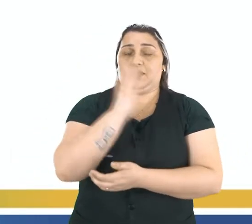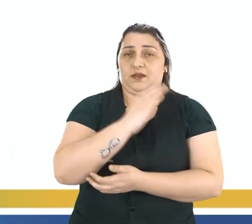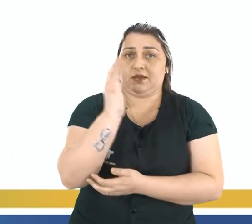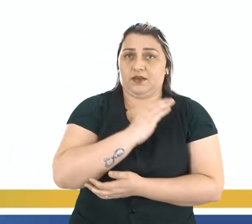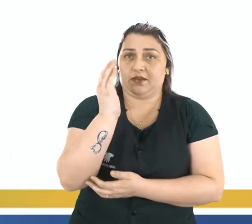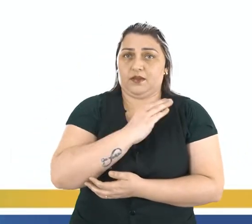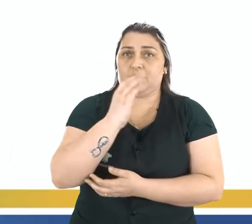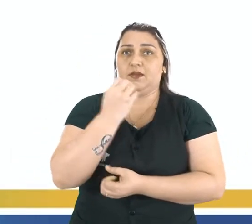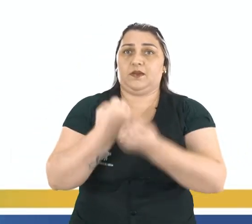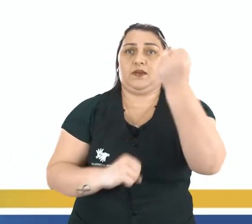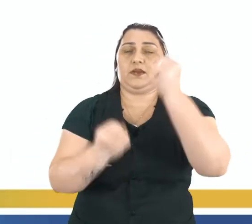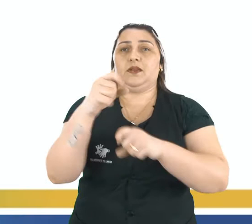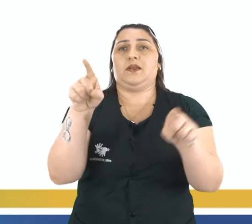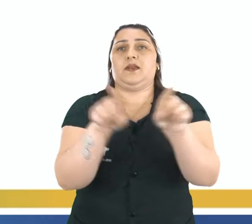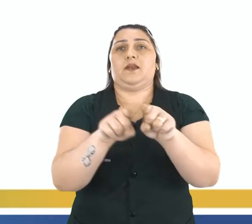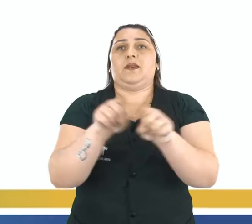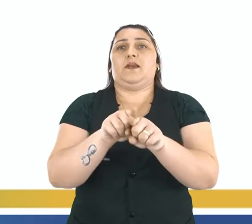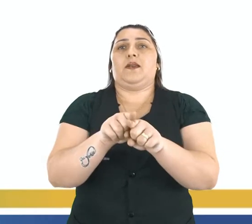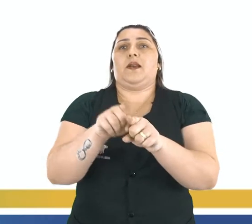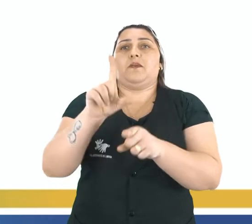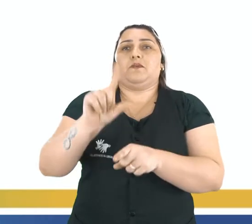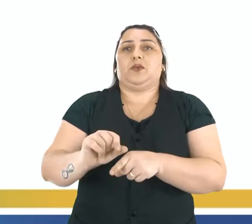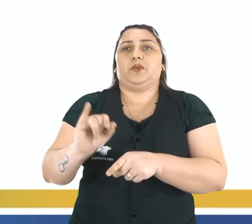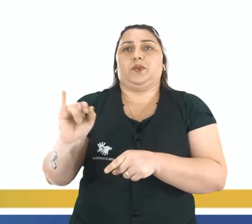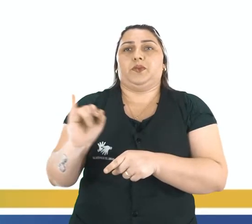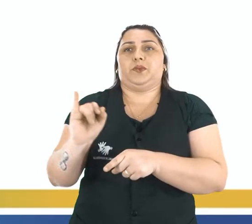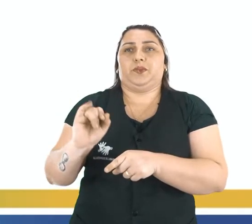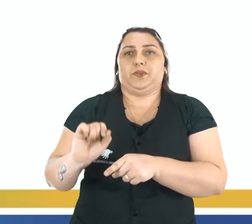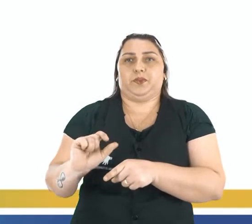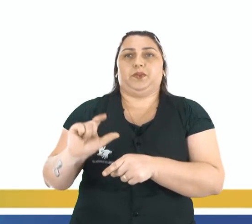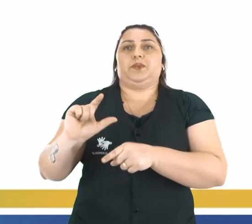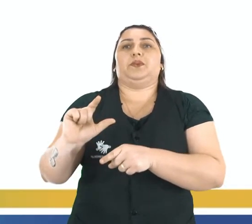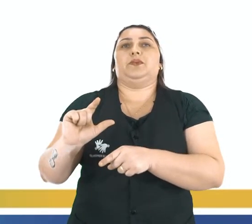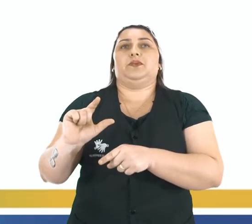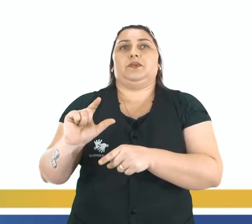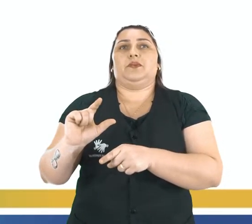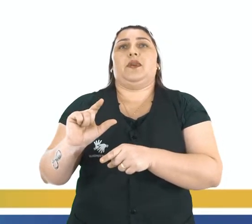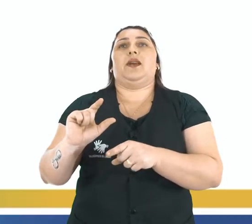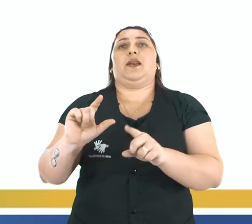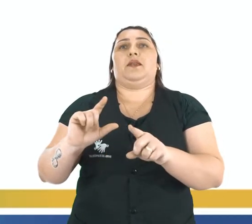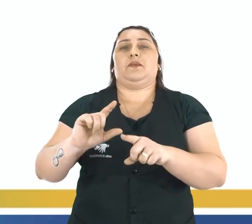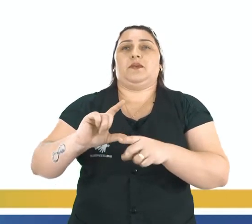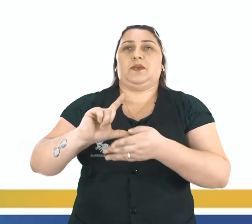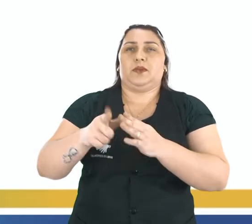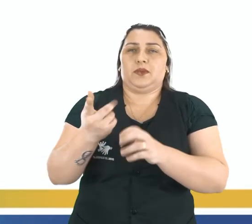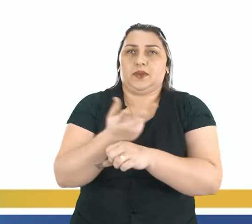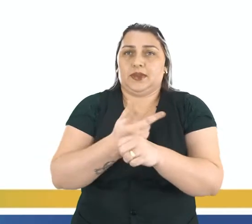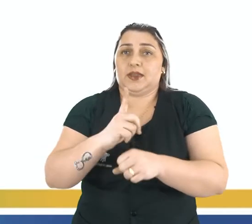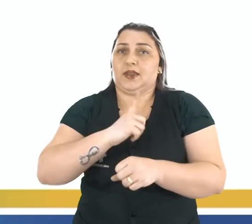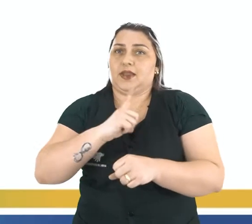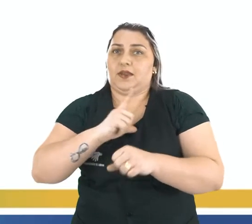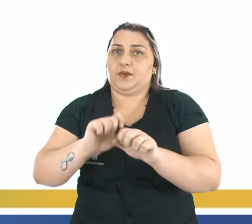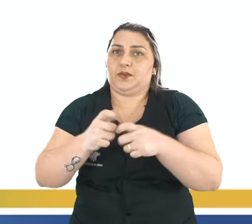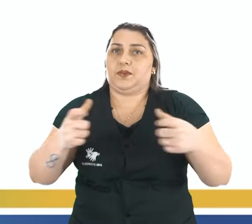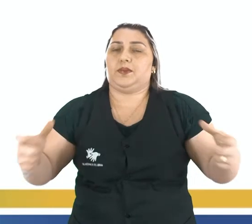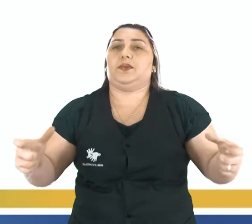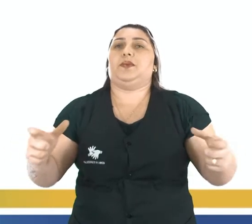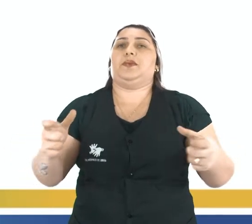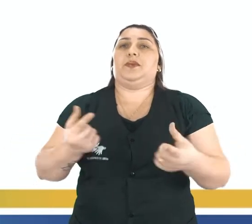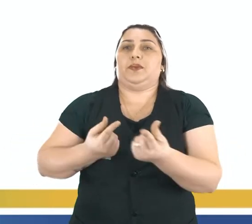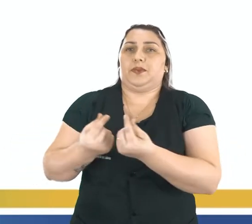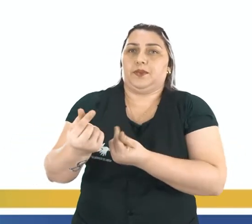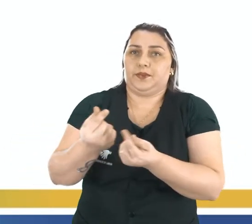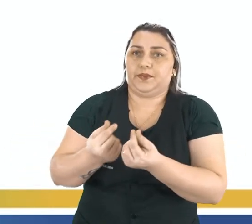da industrialização e também pela baixa inflação. Contudo, por trás da prosperidade, houve o aumento da concentração de renda,